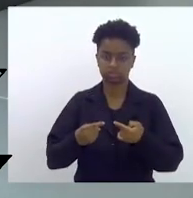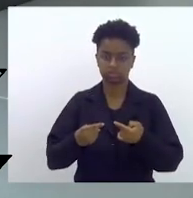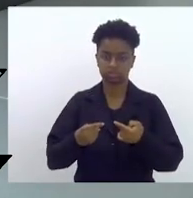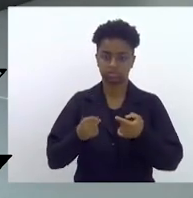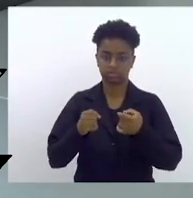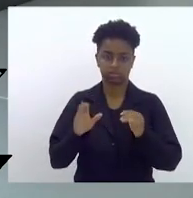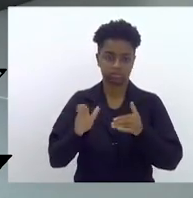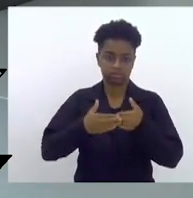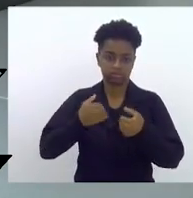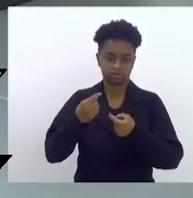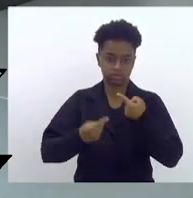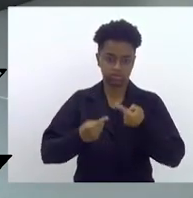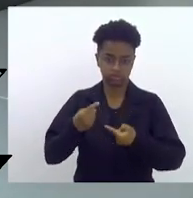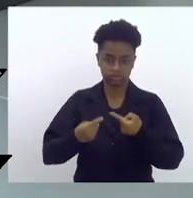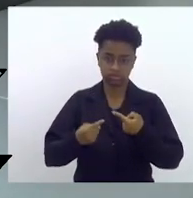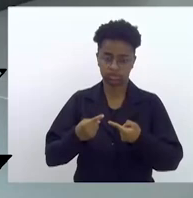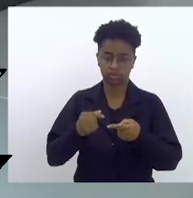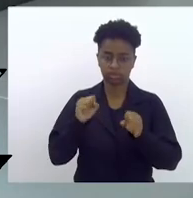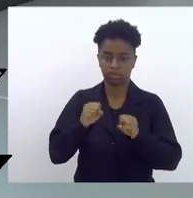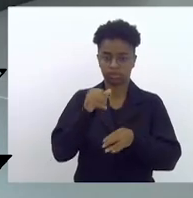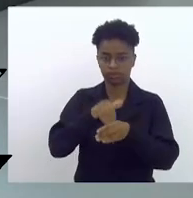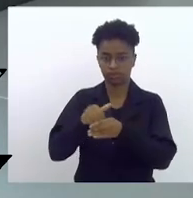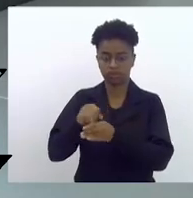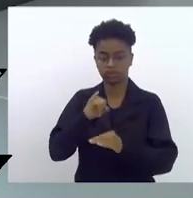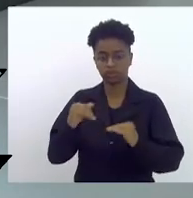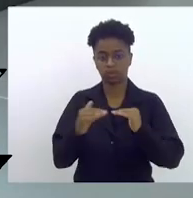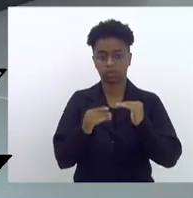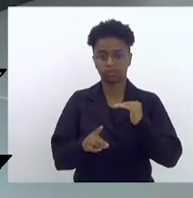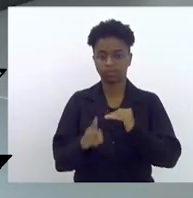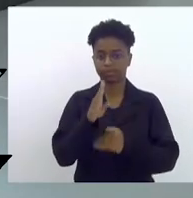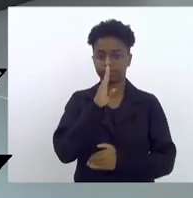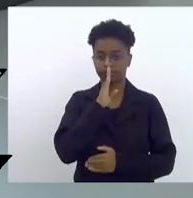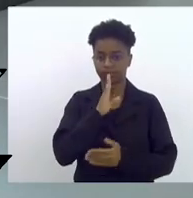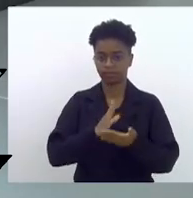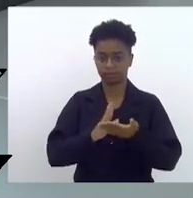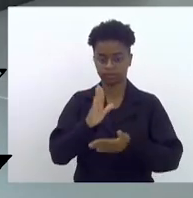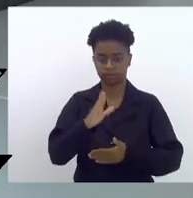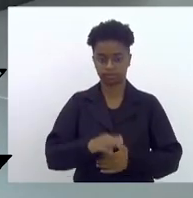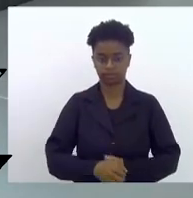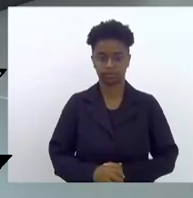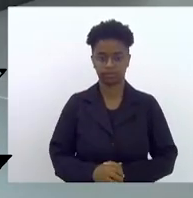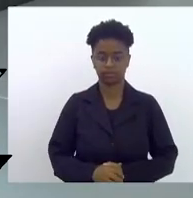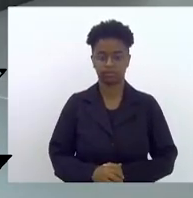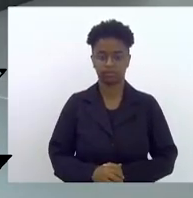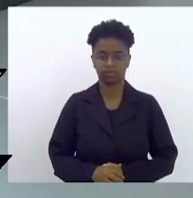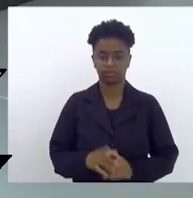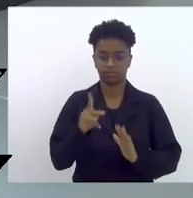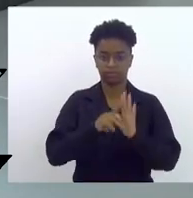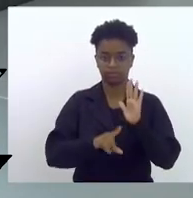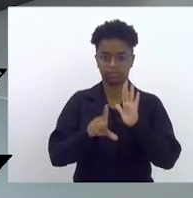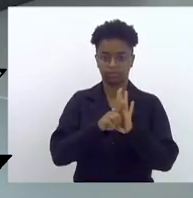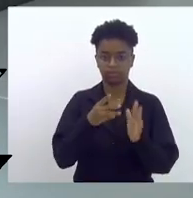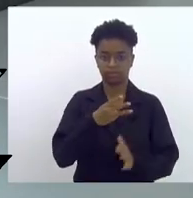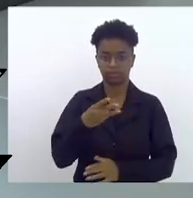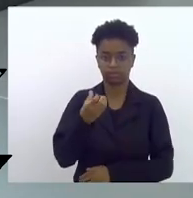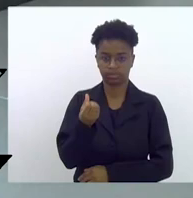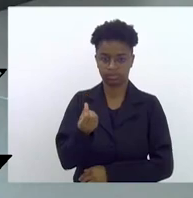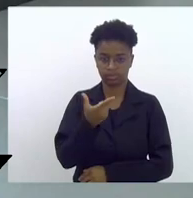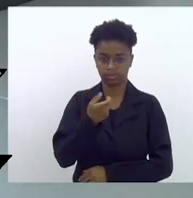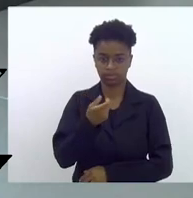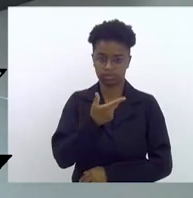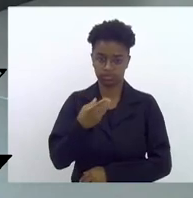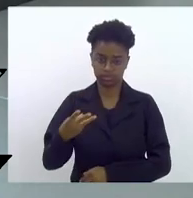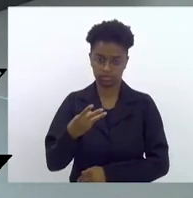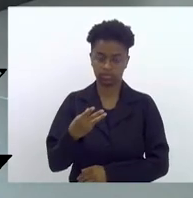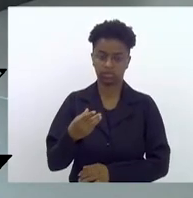encerrado a discussão em votação senhores que aprovam permaneça Como estão aprovado pele 336 de 23